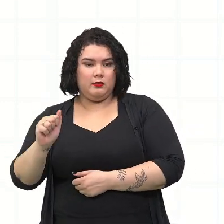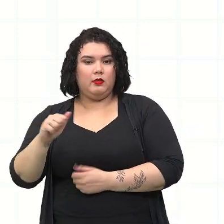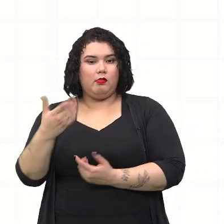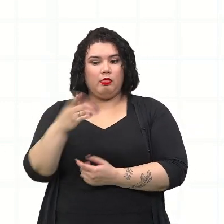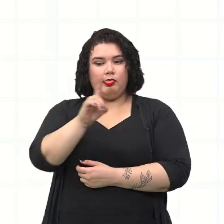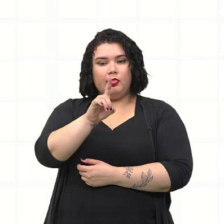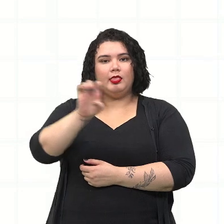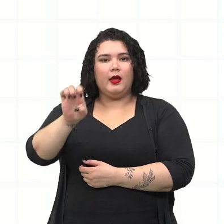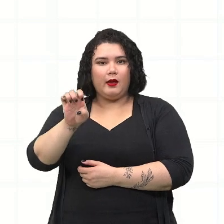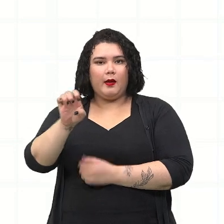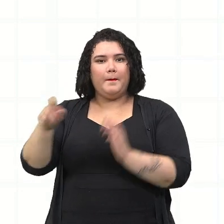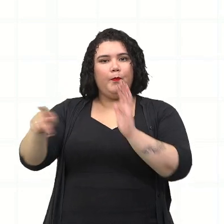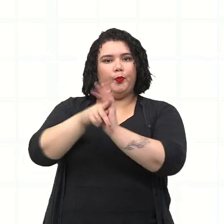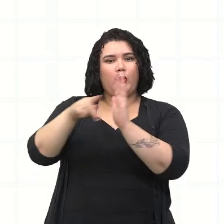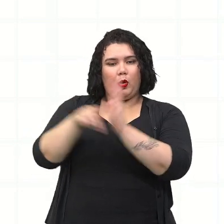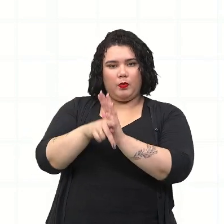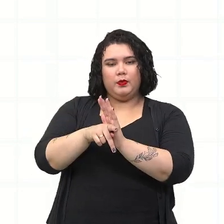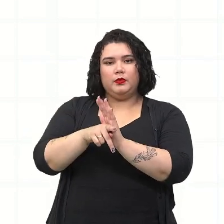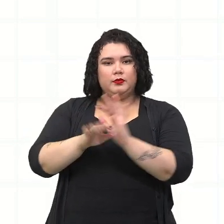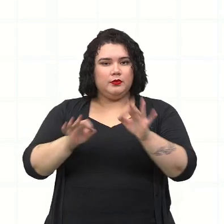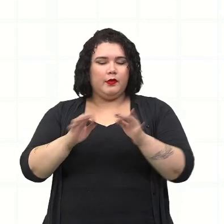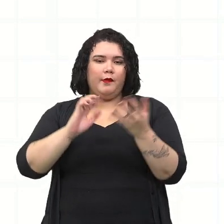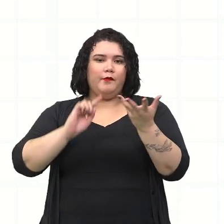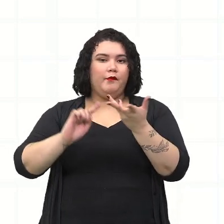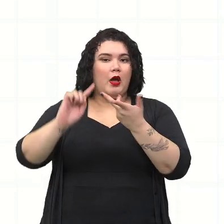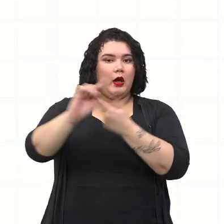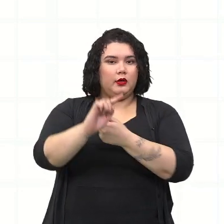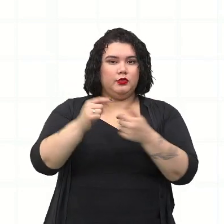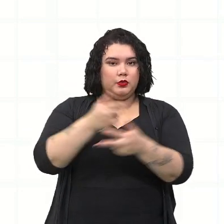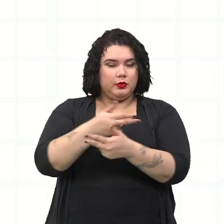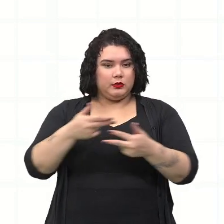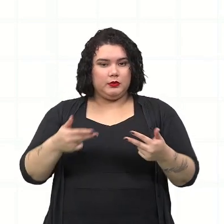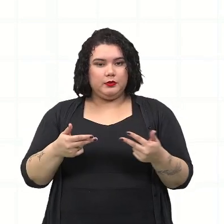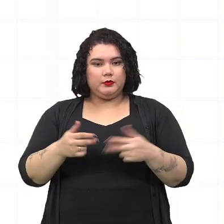inúmeras coisas diferentes, certo?